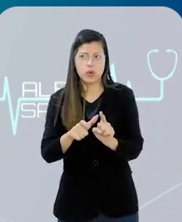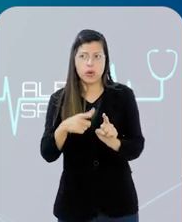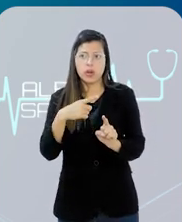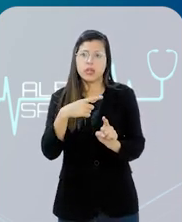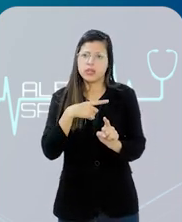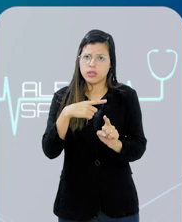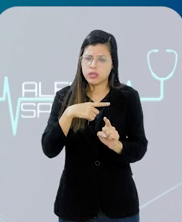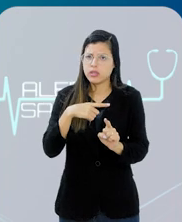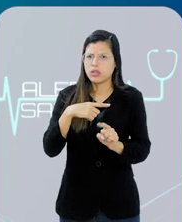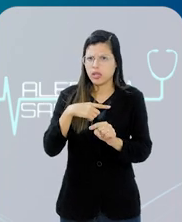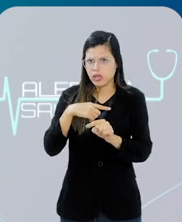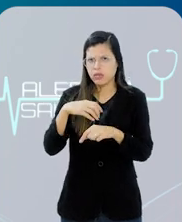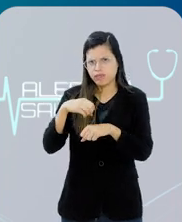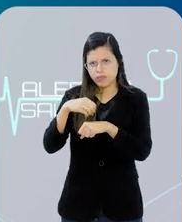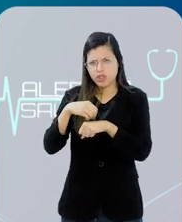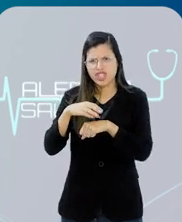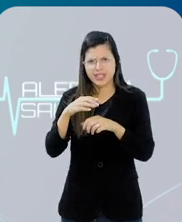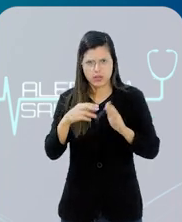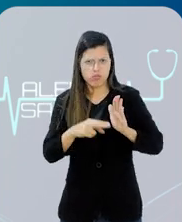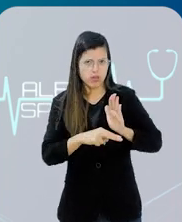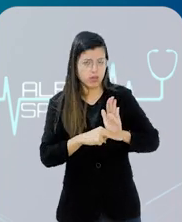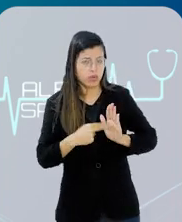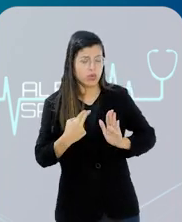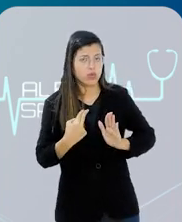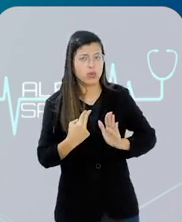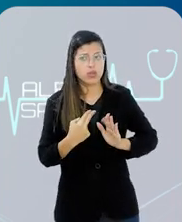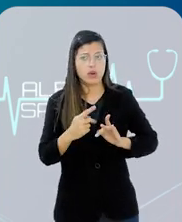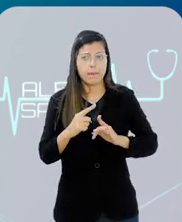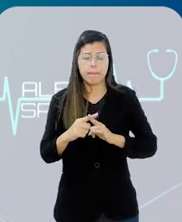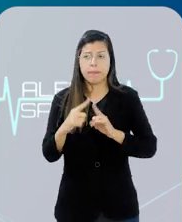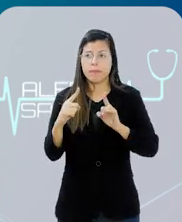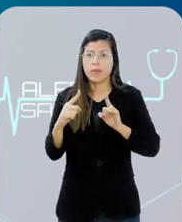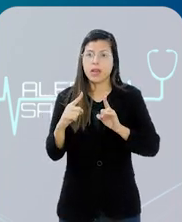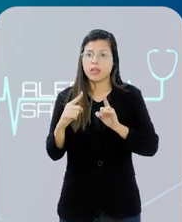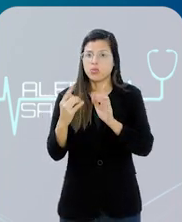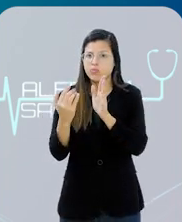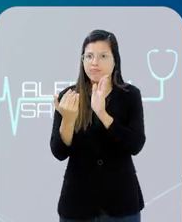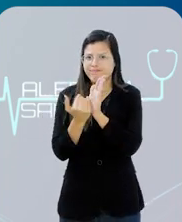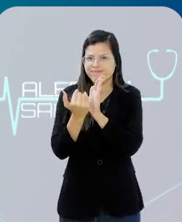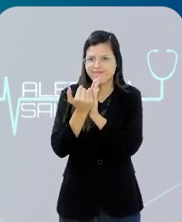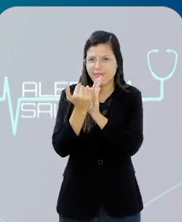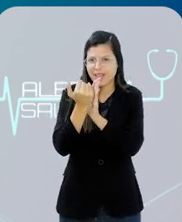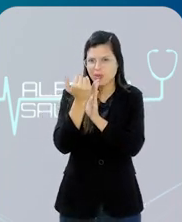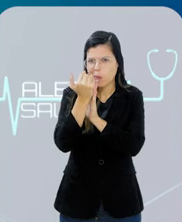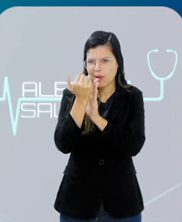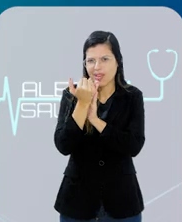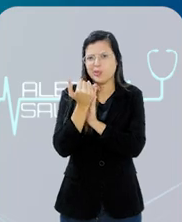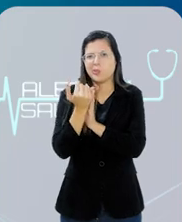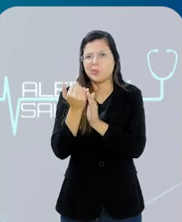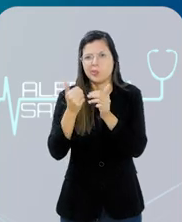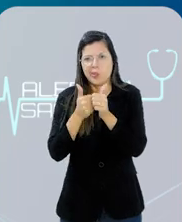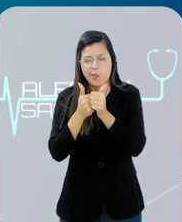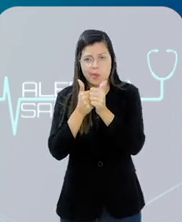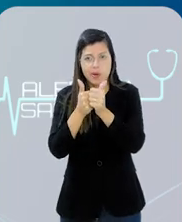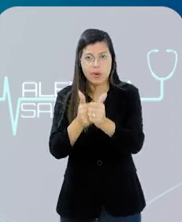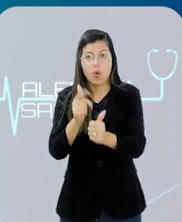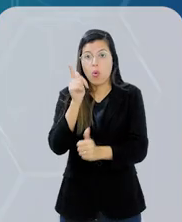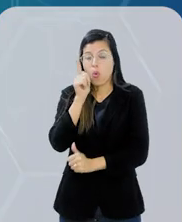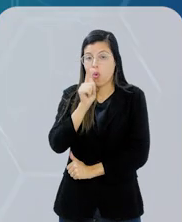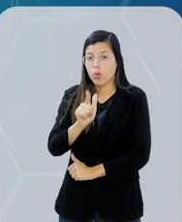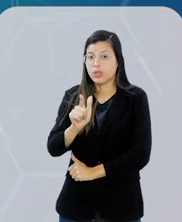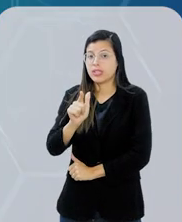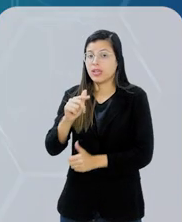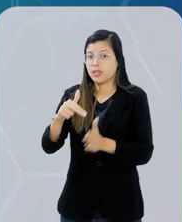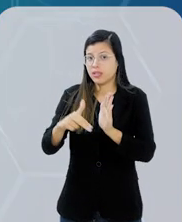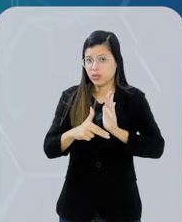ter indicação cirúrgica, porém, o caminho que ela tem que percorrer para conseguir essa cirurgia pela saúde